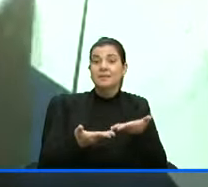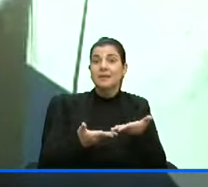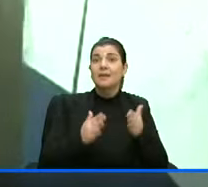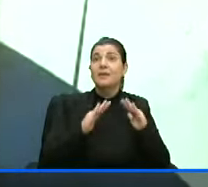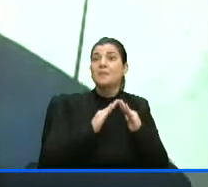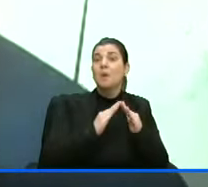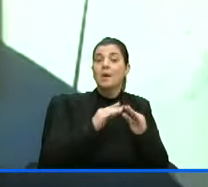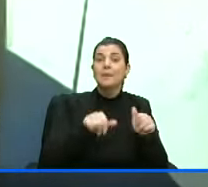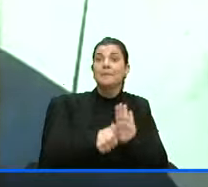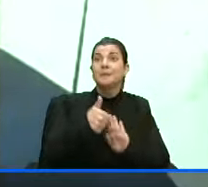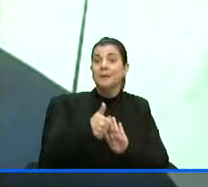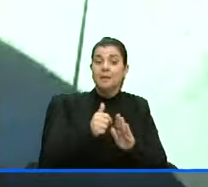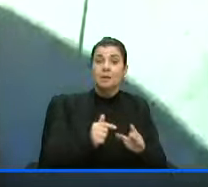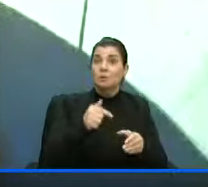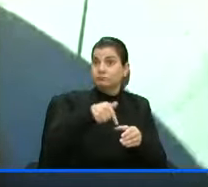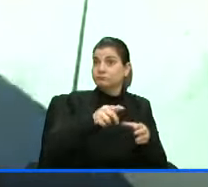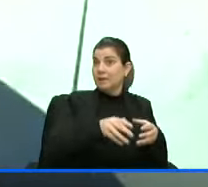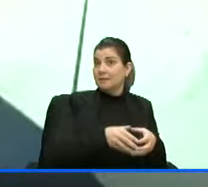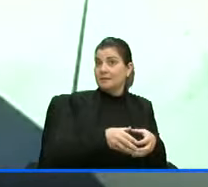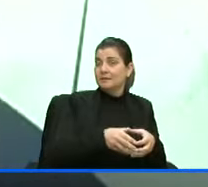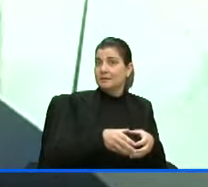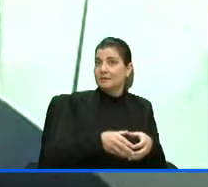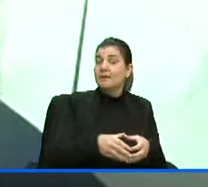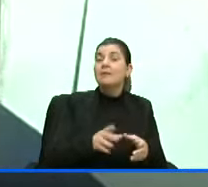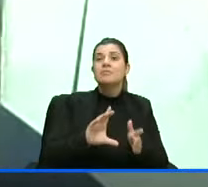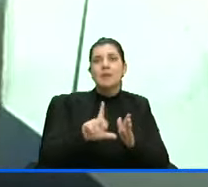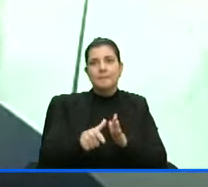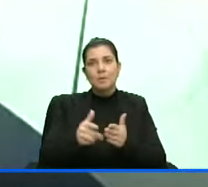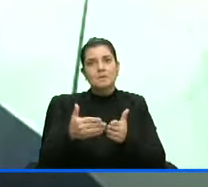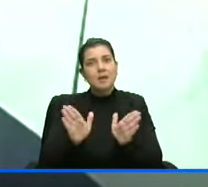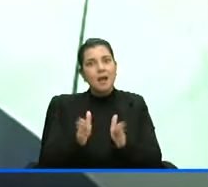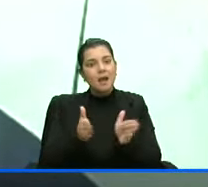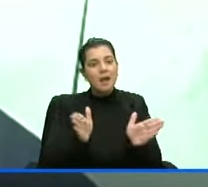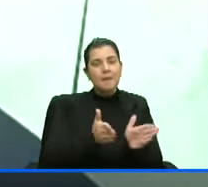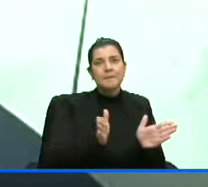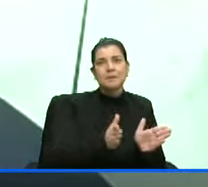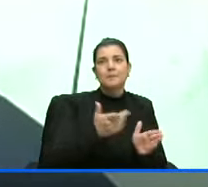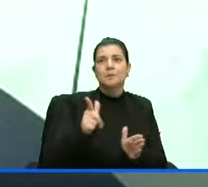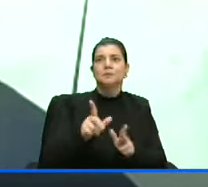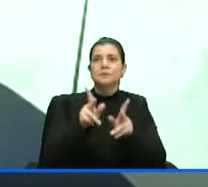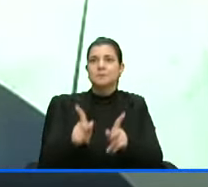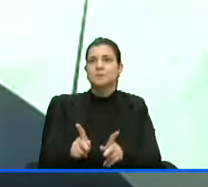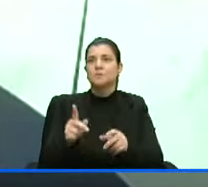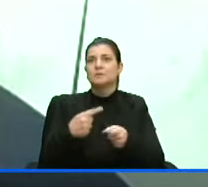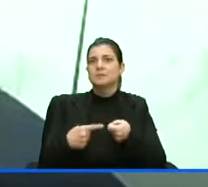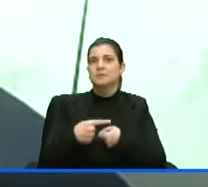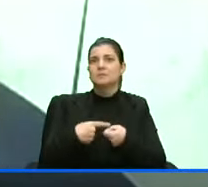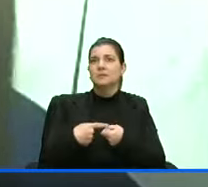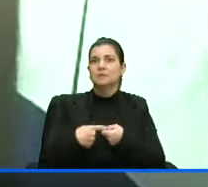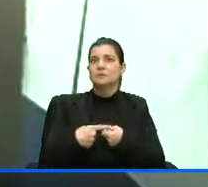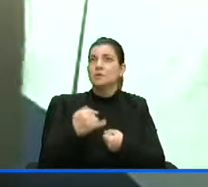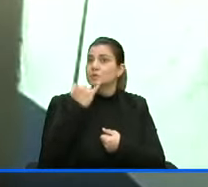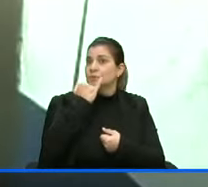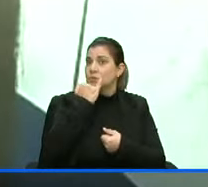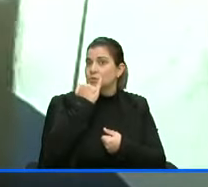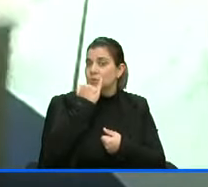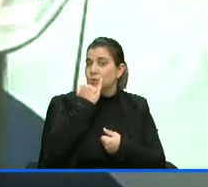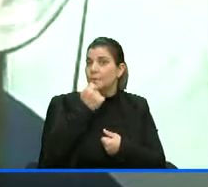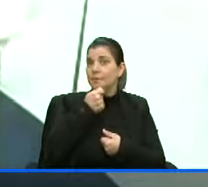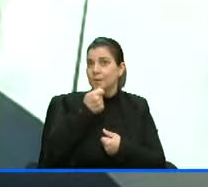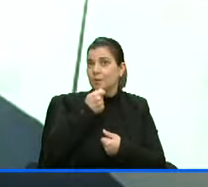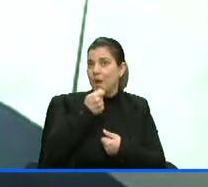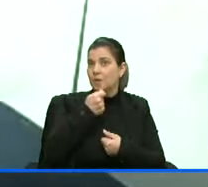ali. E depois nós vamos abrindo para o restante da cidade. Tá? Desculpa pelo áudio,